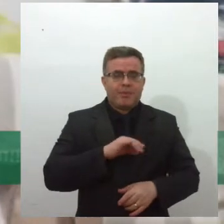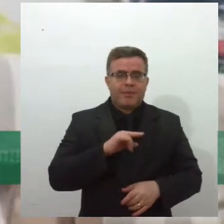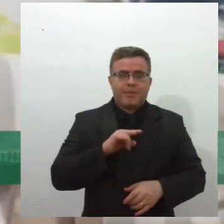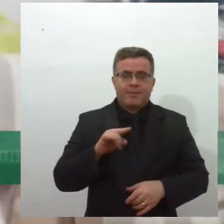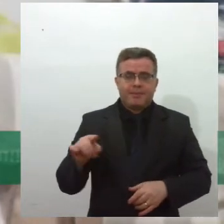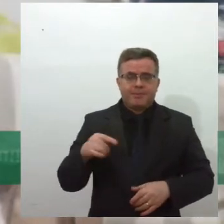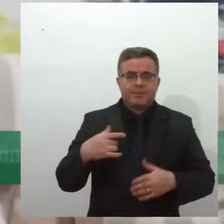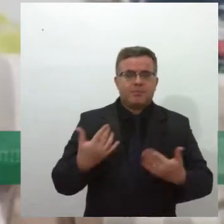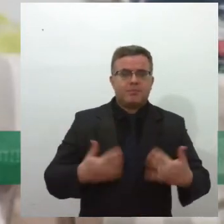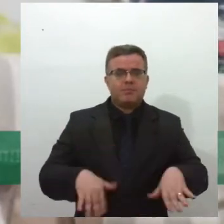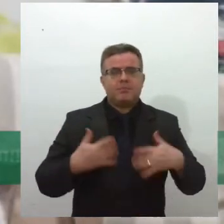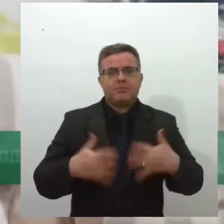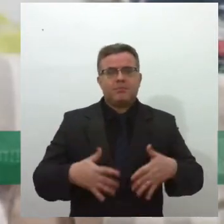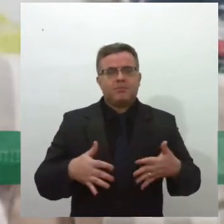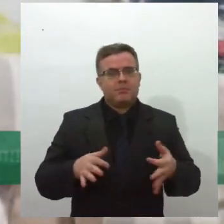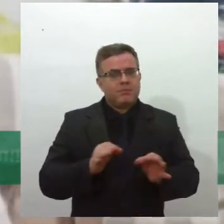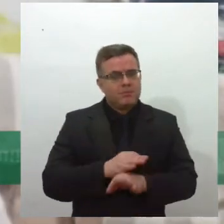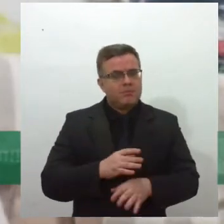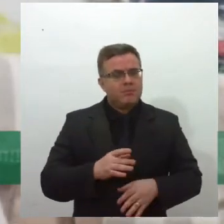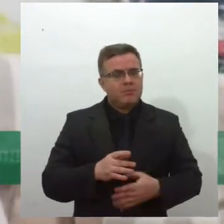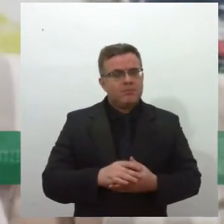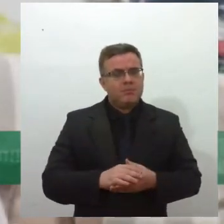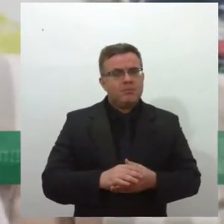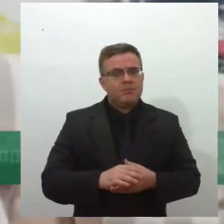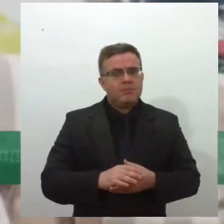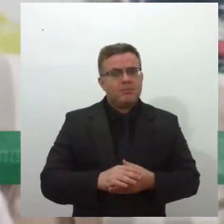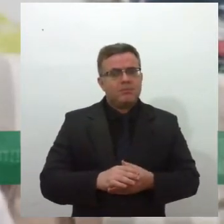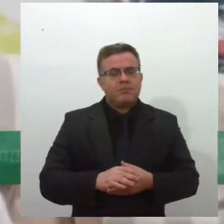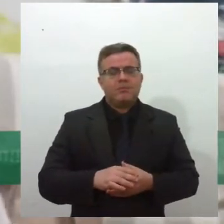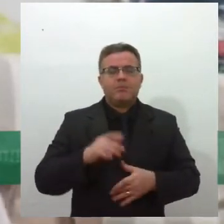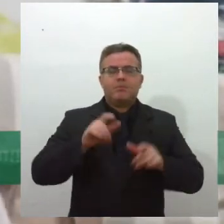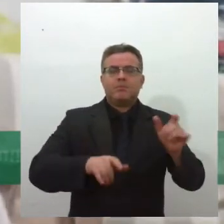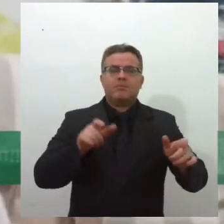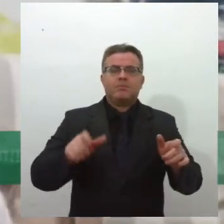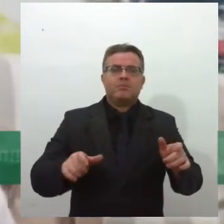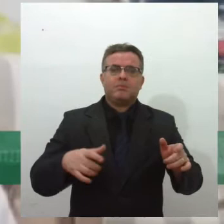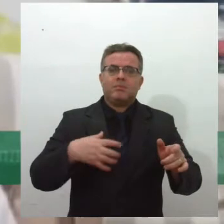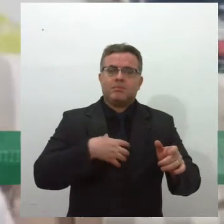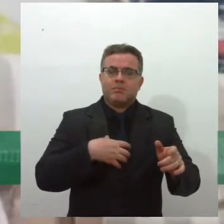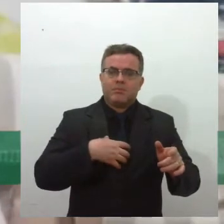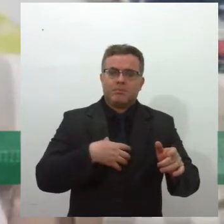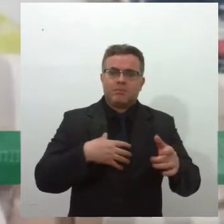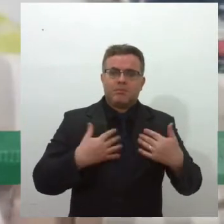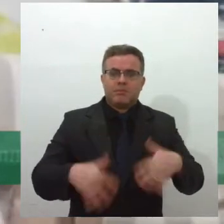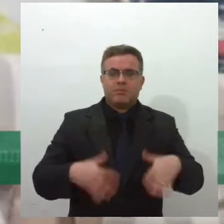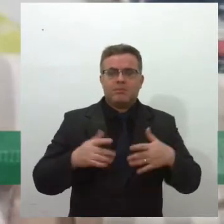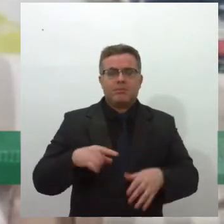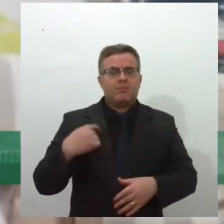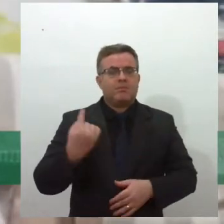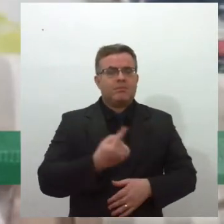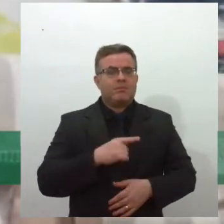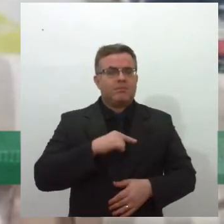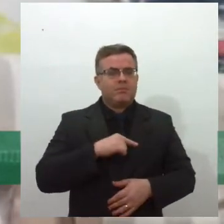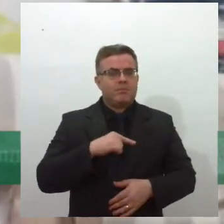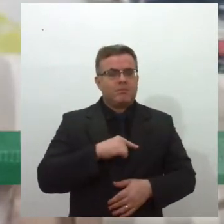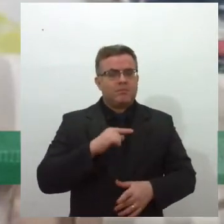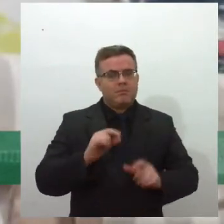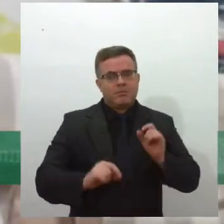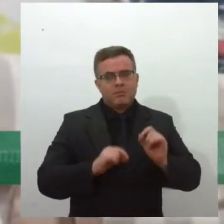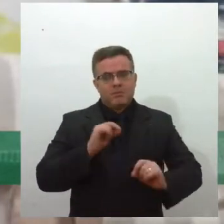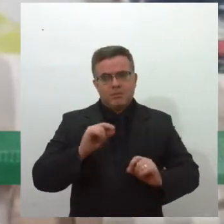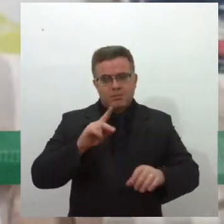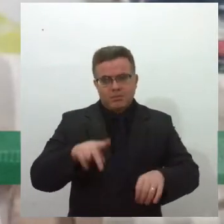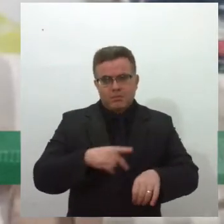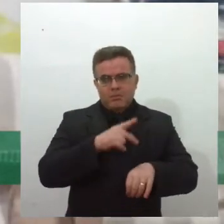estar tendo que parar de trabalhar para auxiliar. Nesse sentido, ajuda muito. Nós temos uma situação, nós somos um país